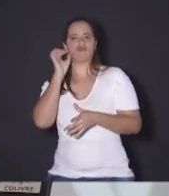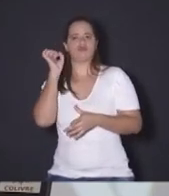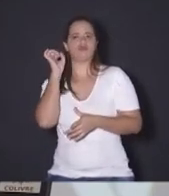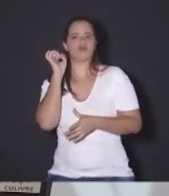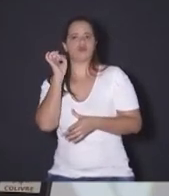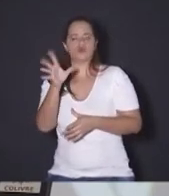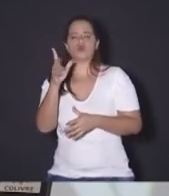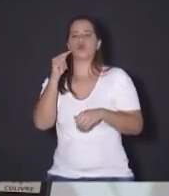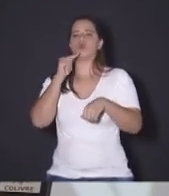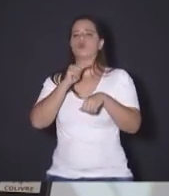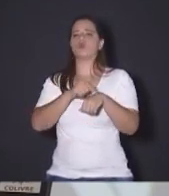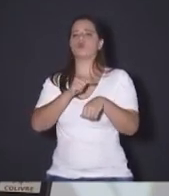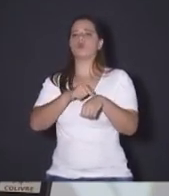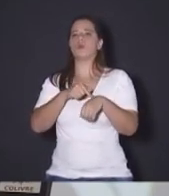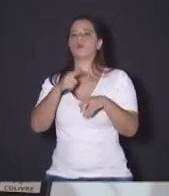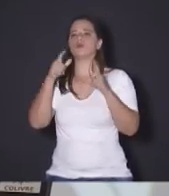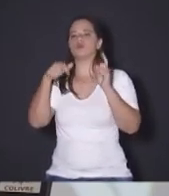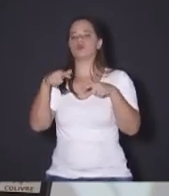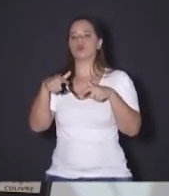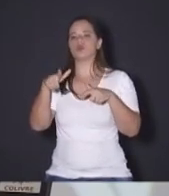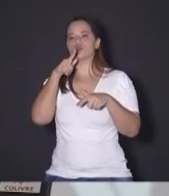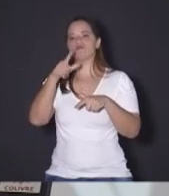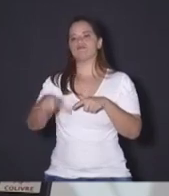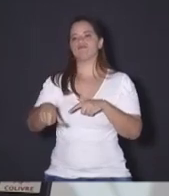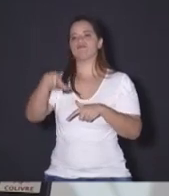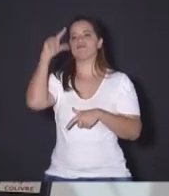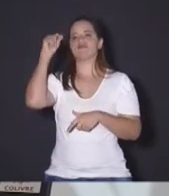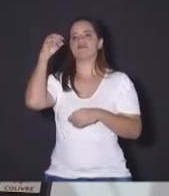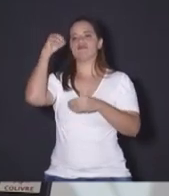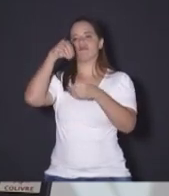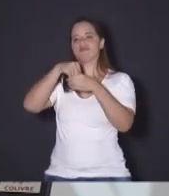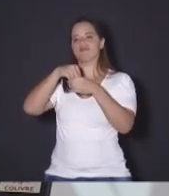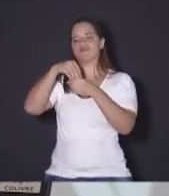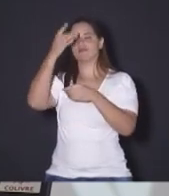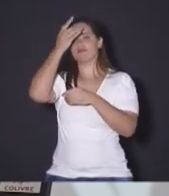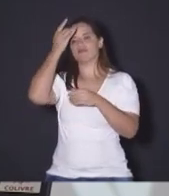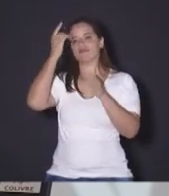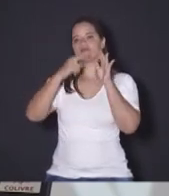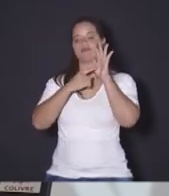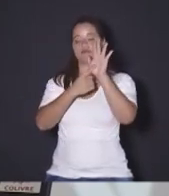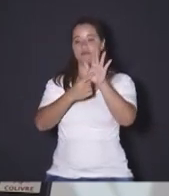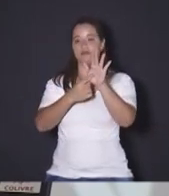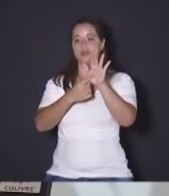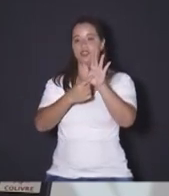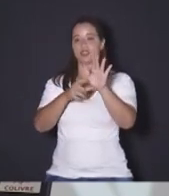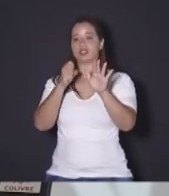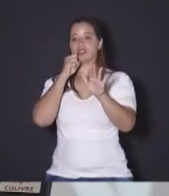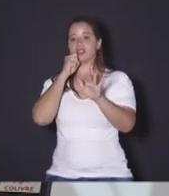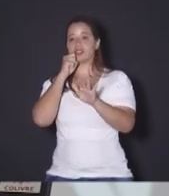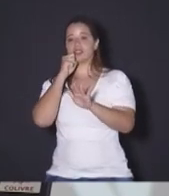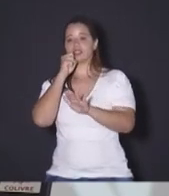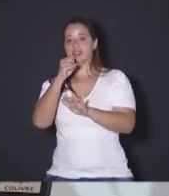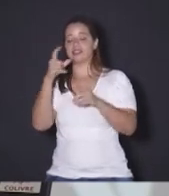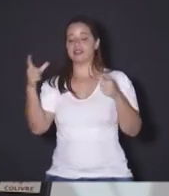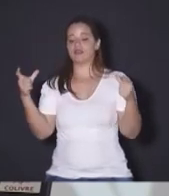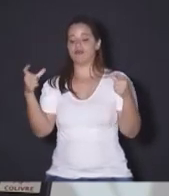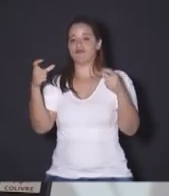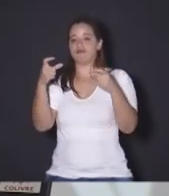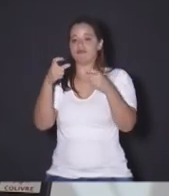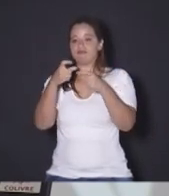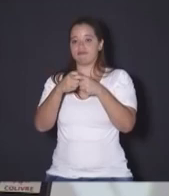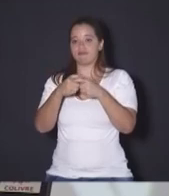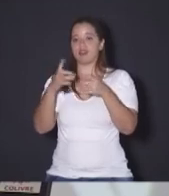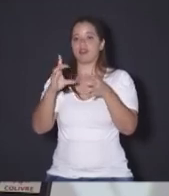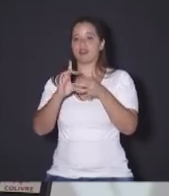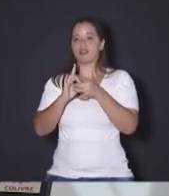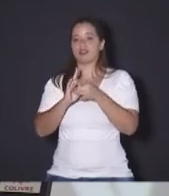nos momentos onde a gente vai eleger um representante aliás se a gente reduz democracia